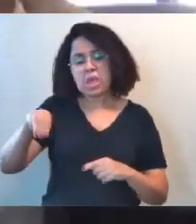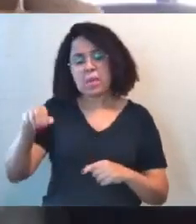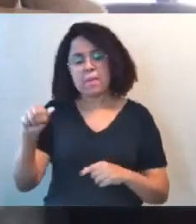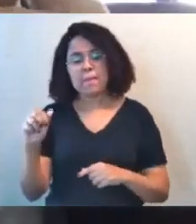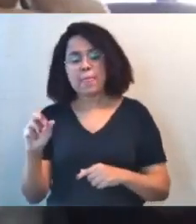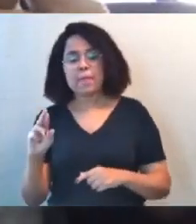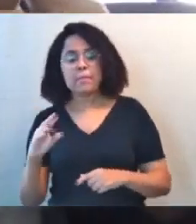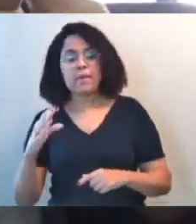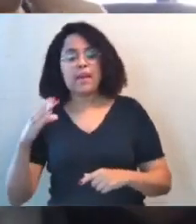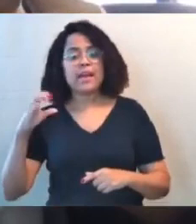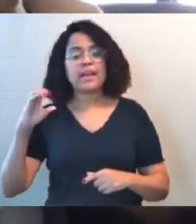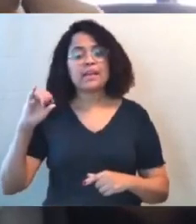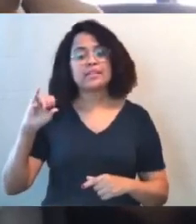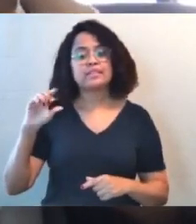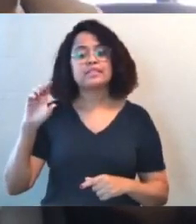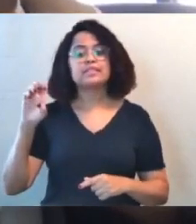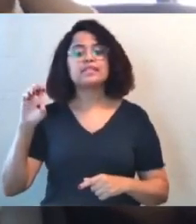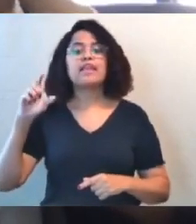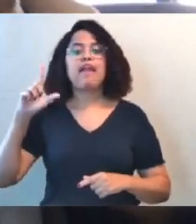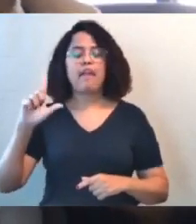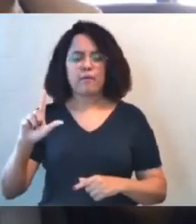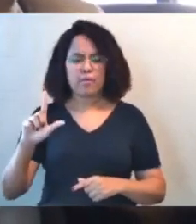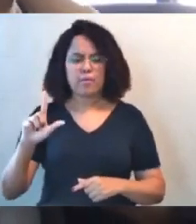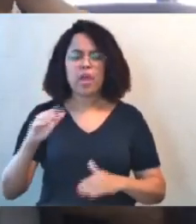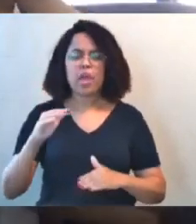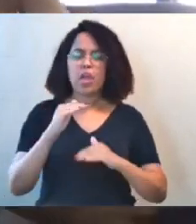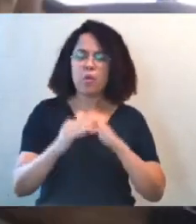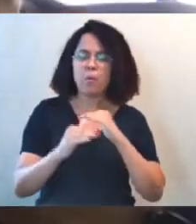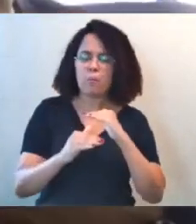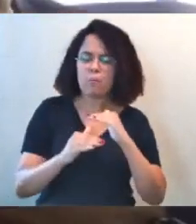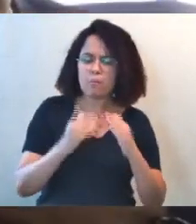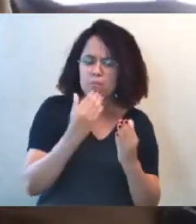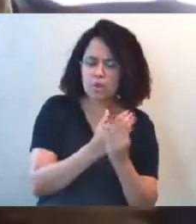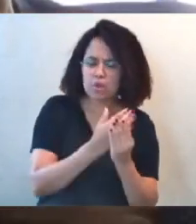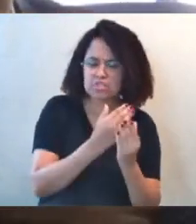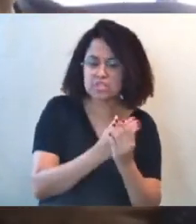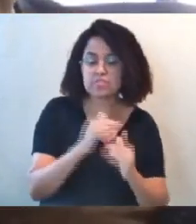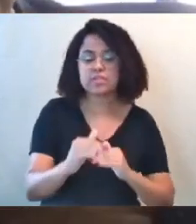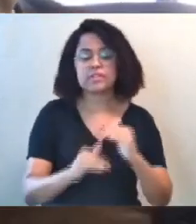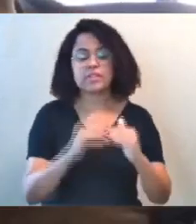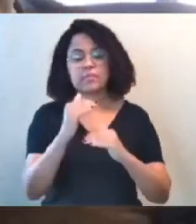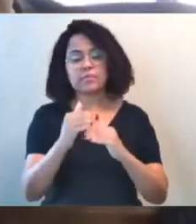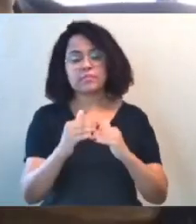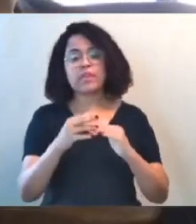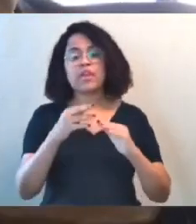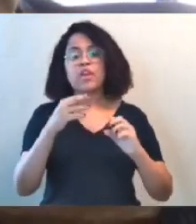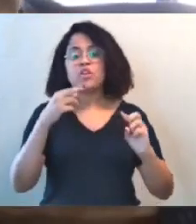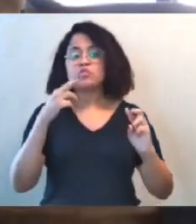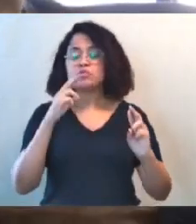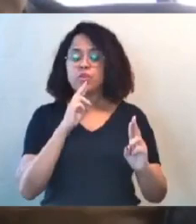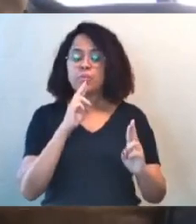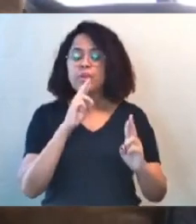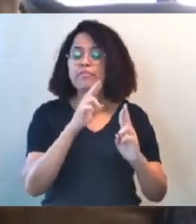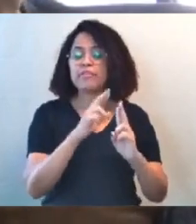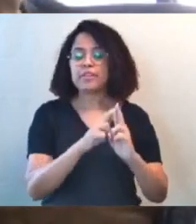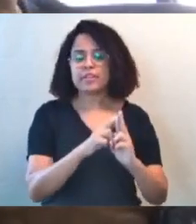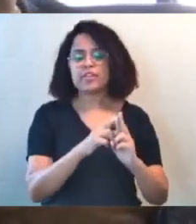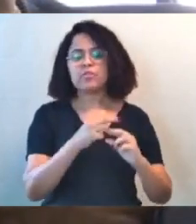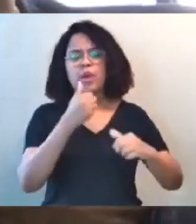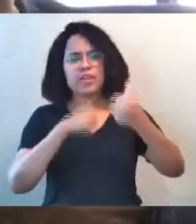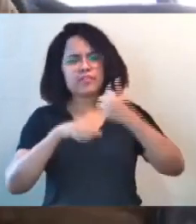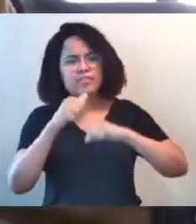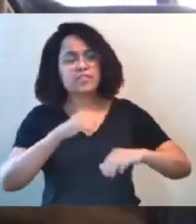é parte do processo que está em andamento. Eu estou me referindo à revisão final do contrato que